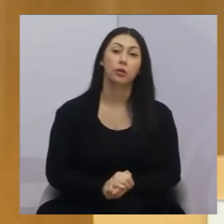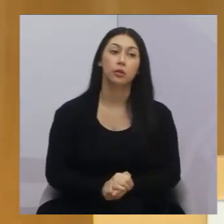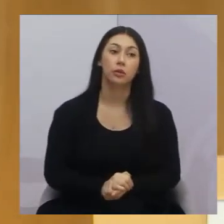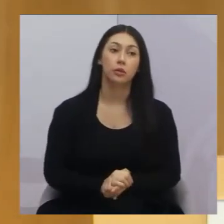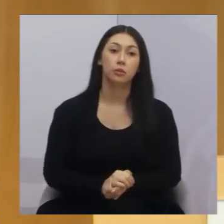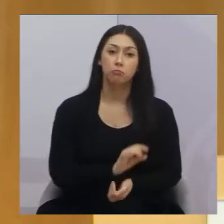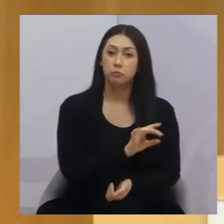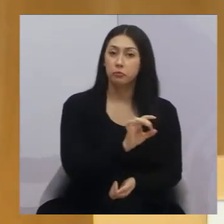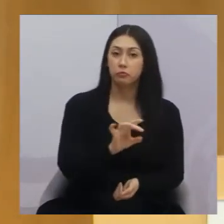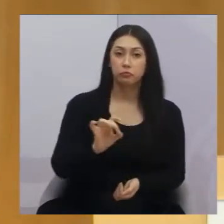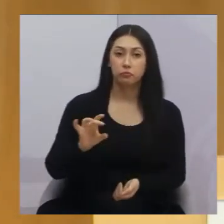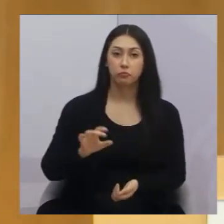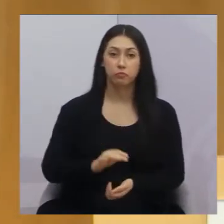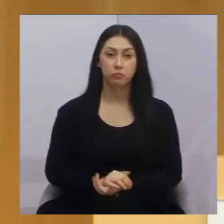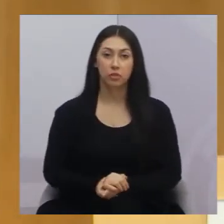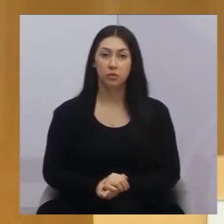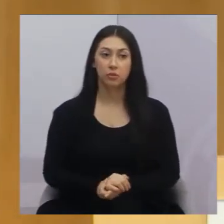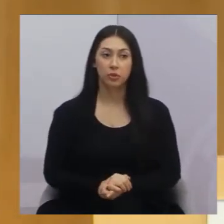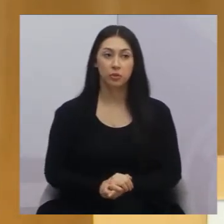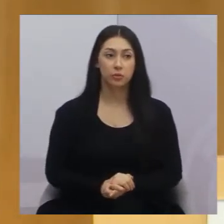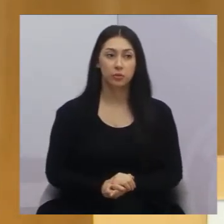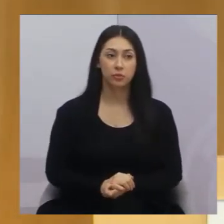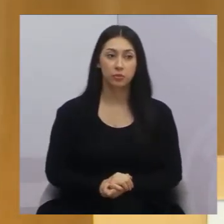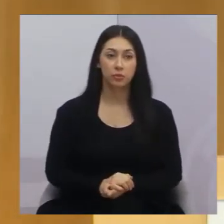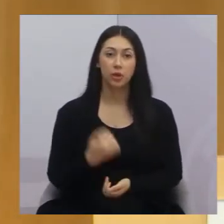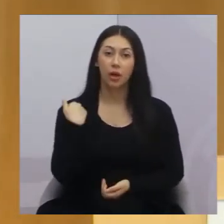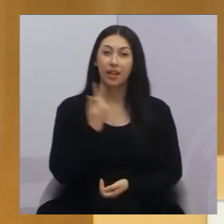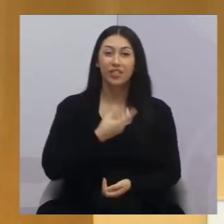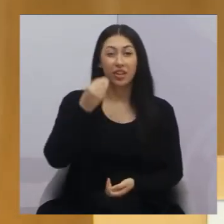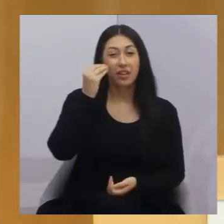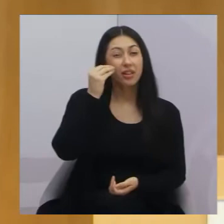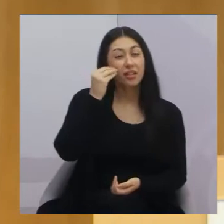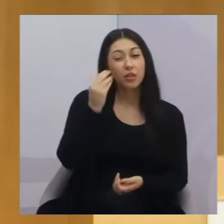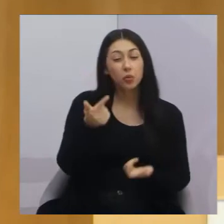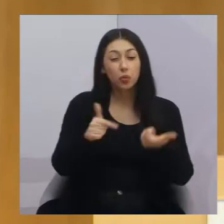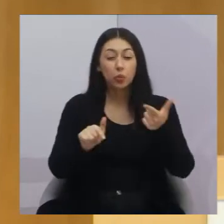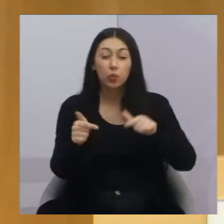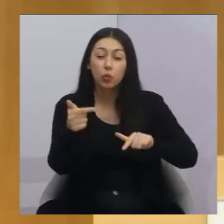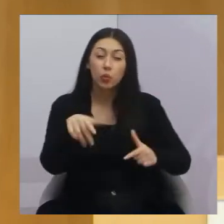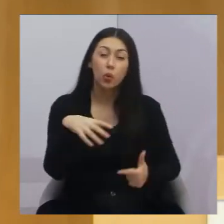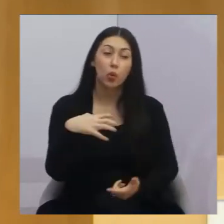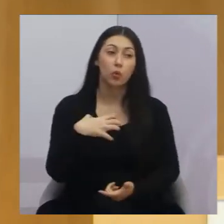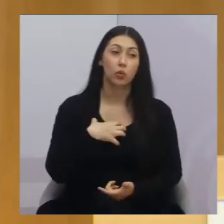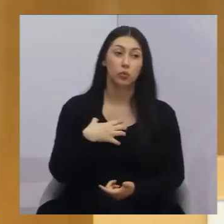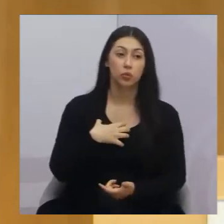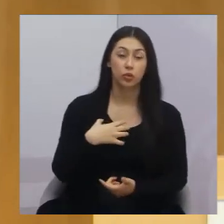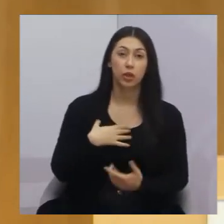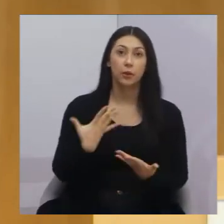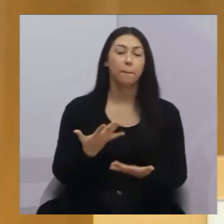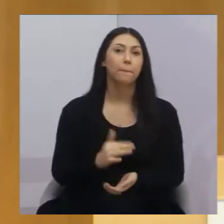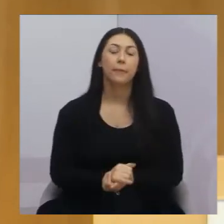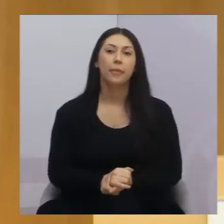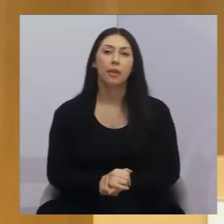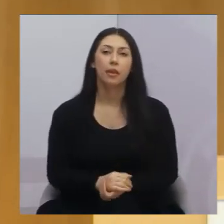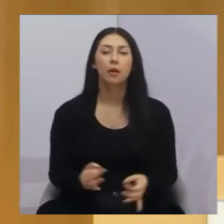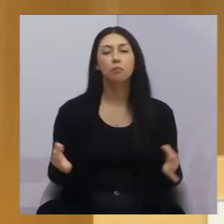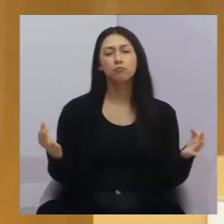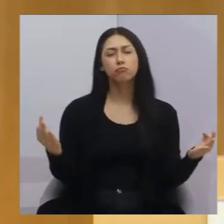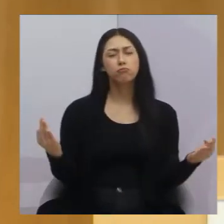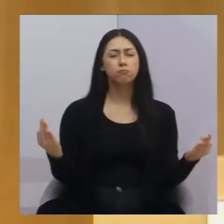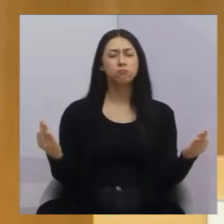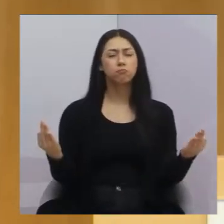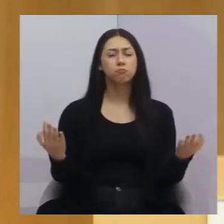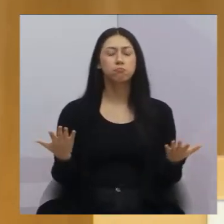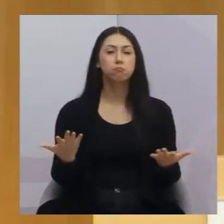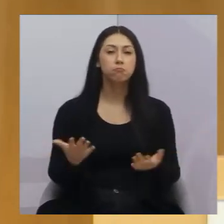cada pessoa. E aí vamos buscando outras alternativas, por exemplo, como meditação, como buscar